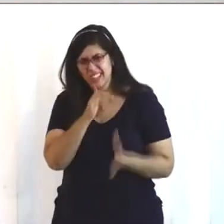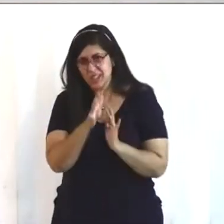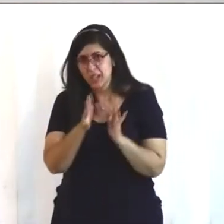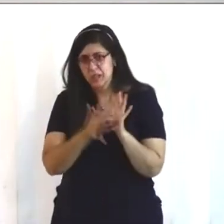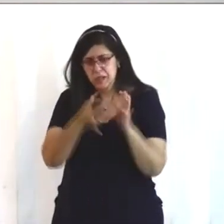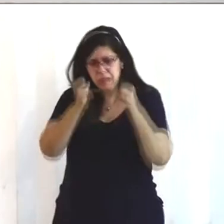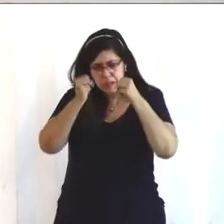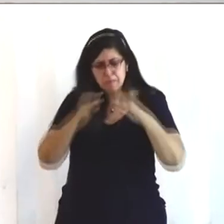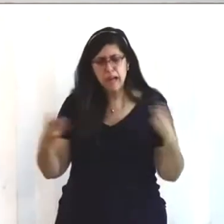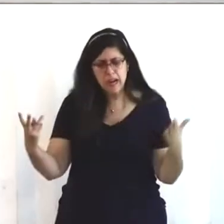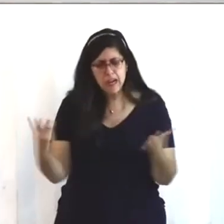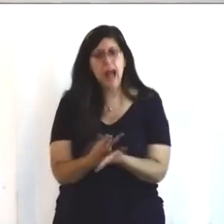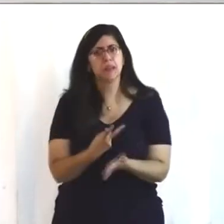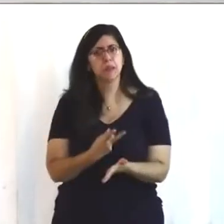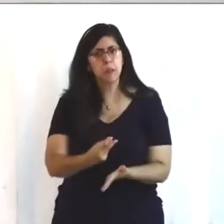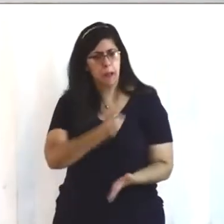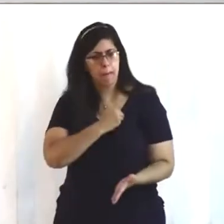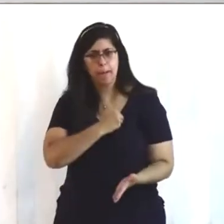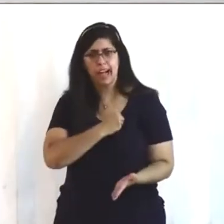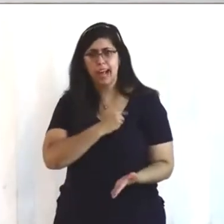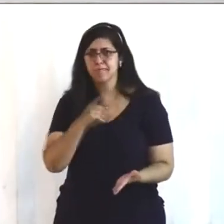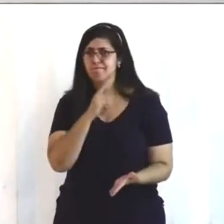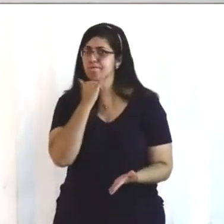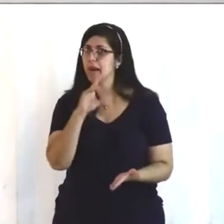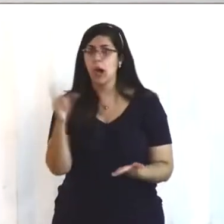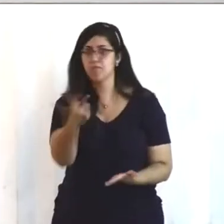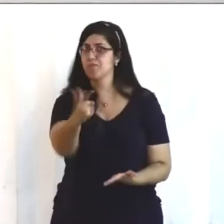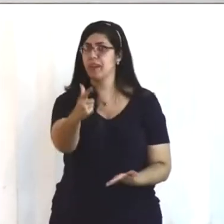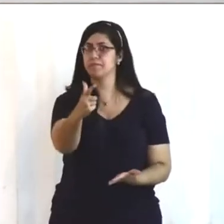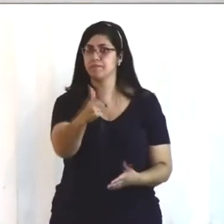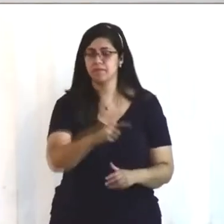que esse tipo de pecado não tem perdão.